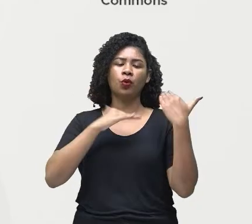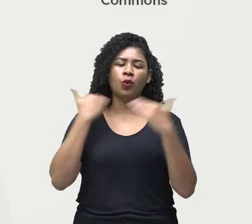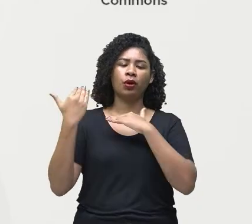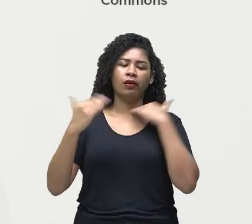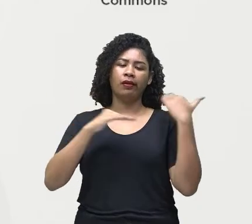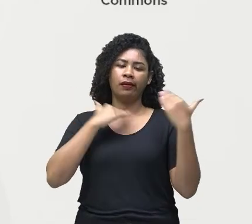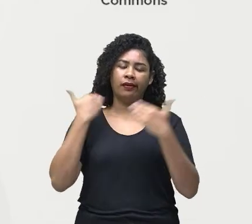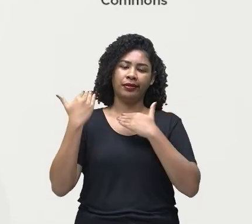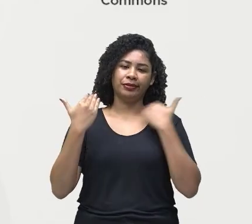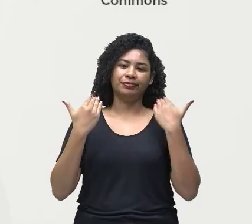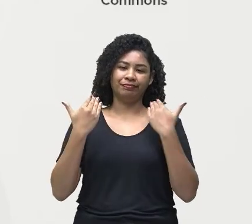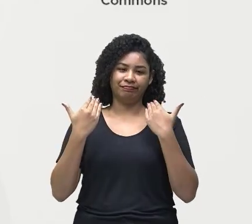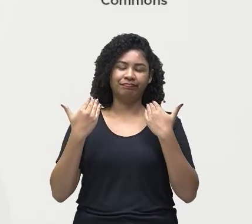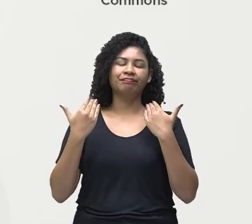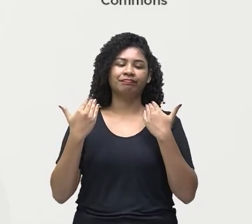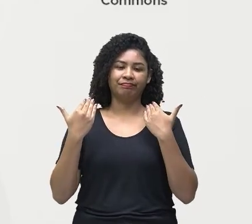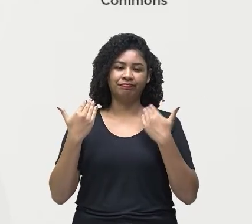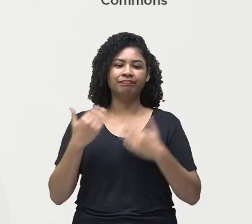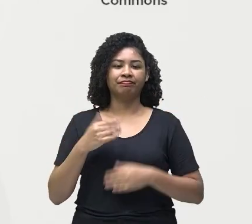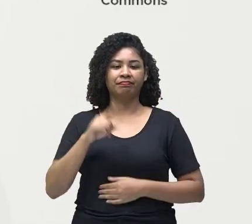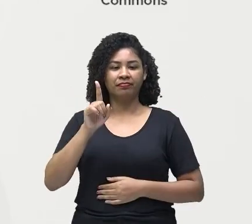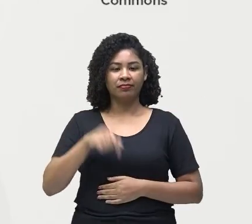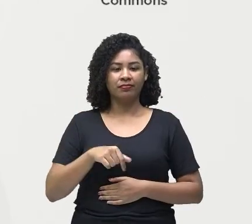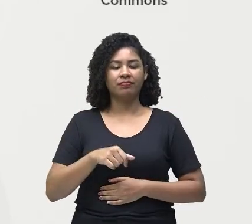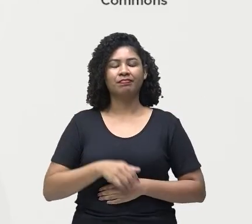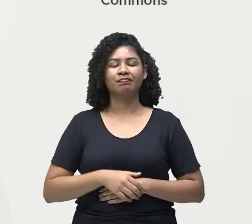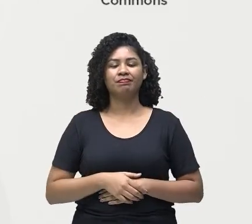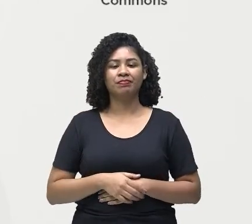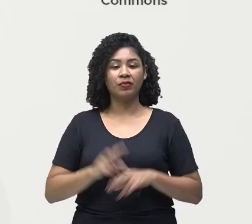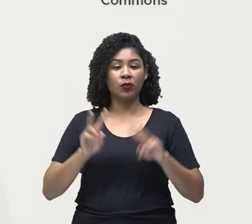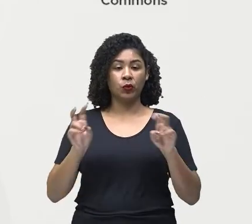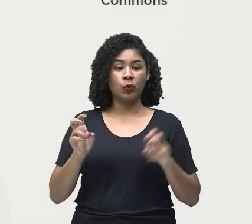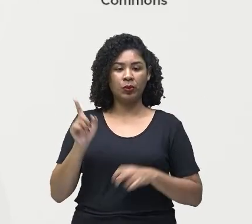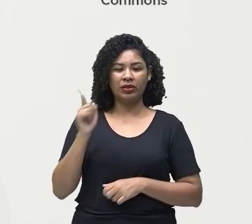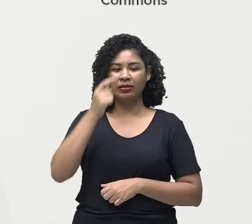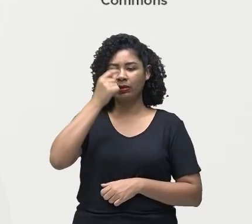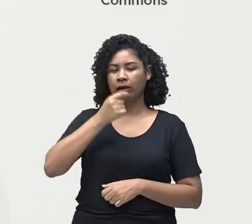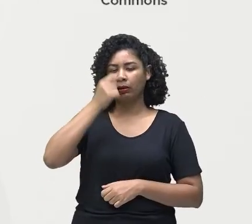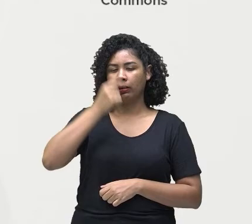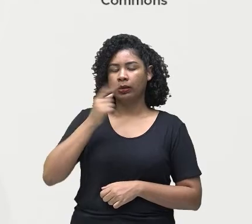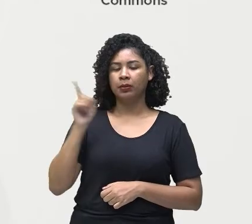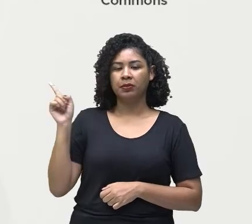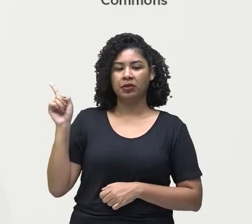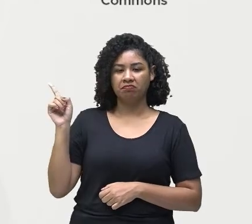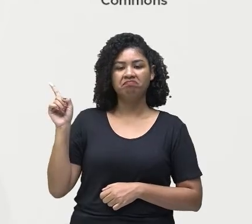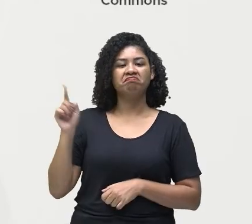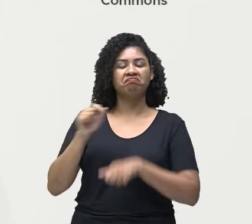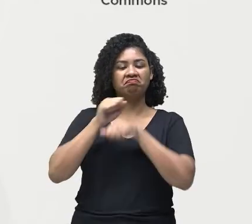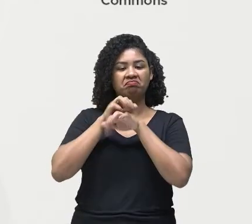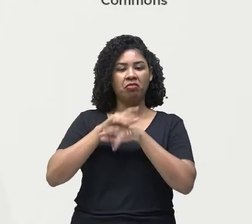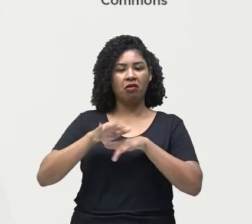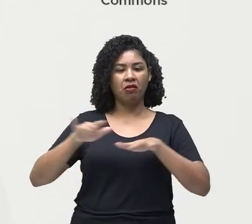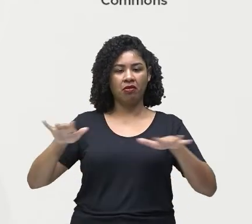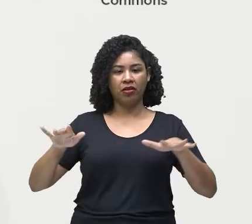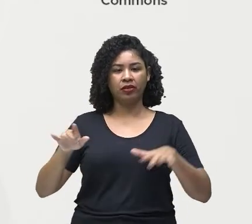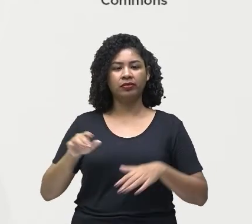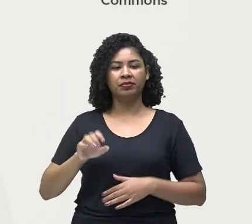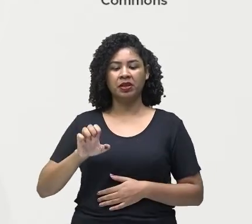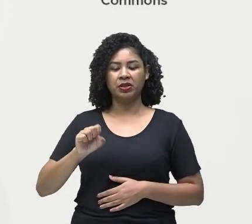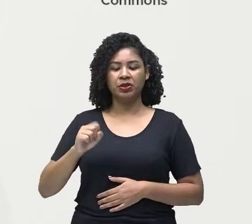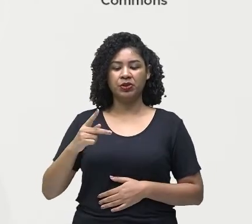aí os números dessa gripe, que também foi pandêmica, conhecida como